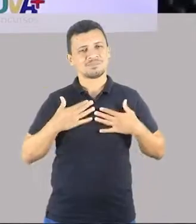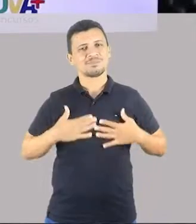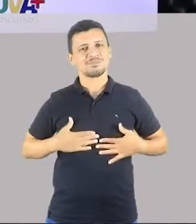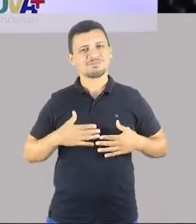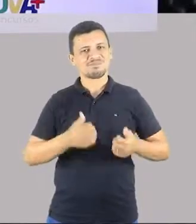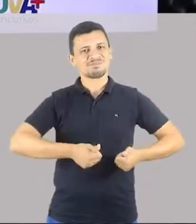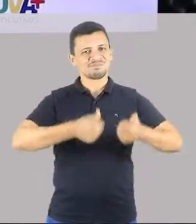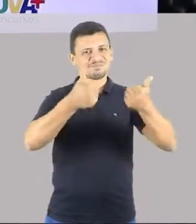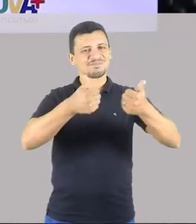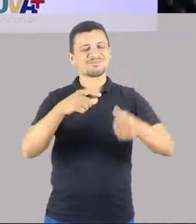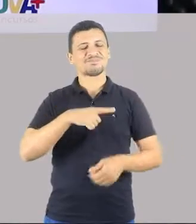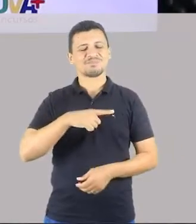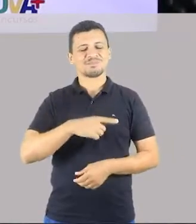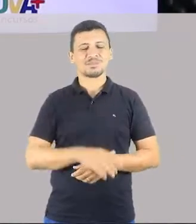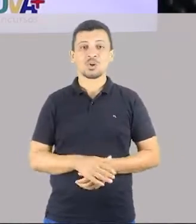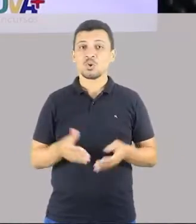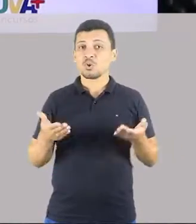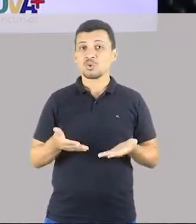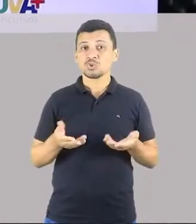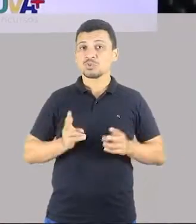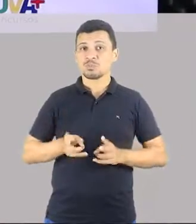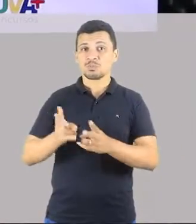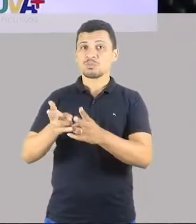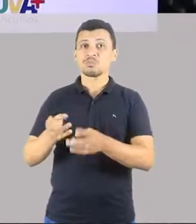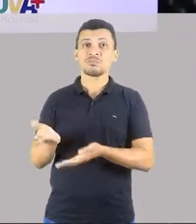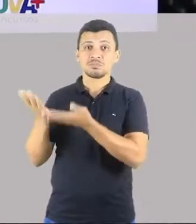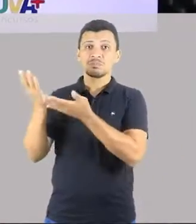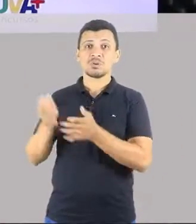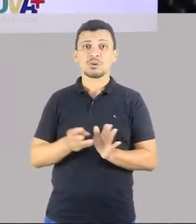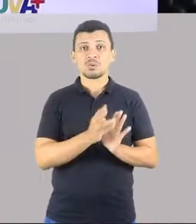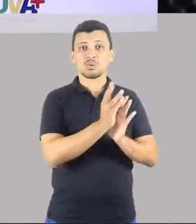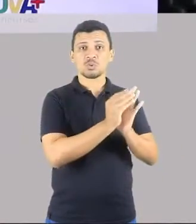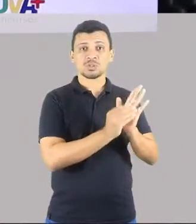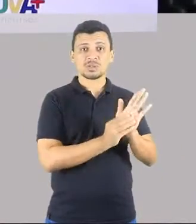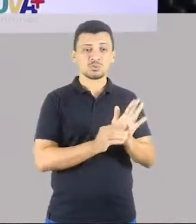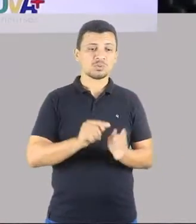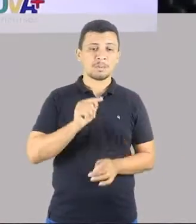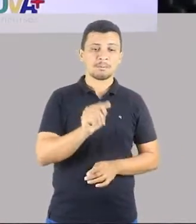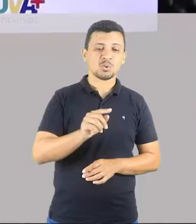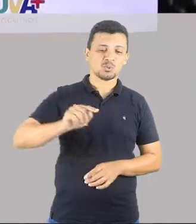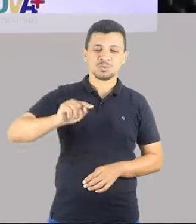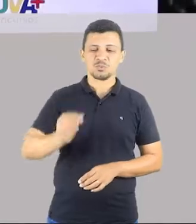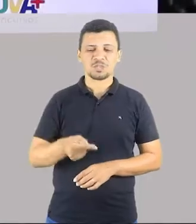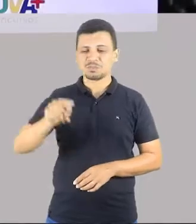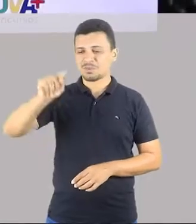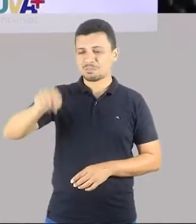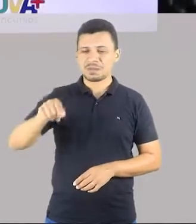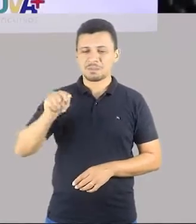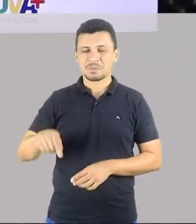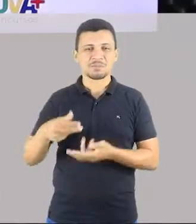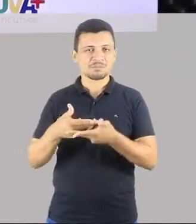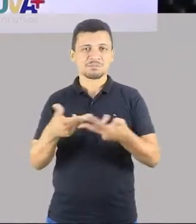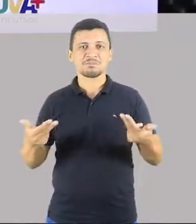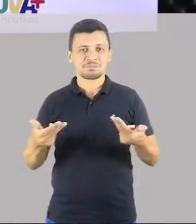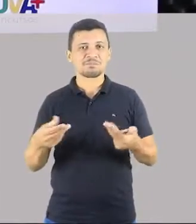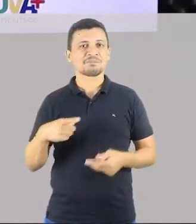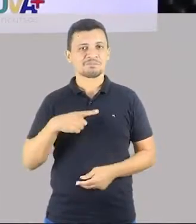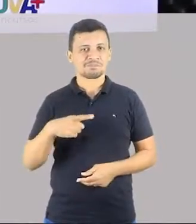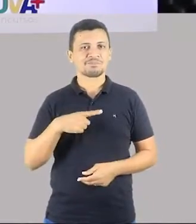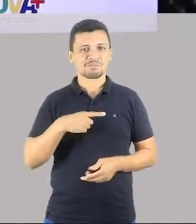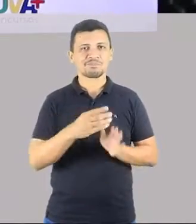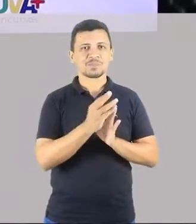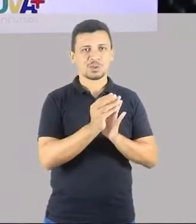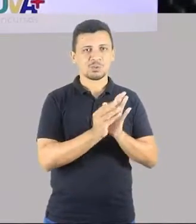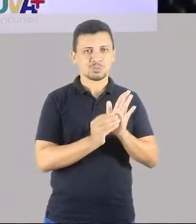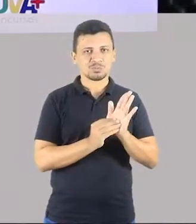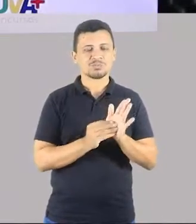de qualidade. Hoje nós vamos dar continuidade para o nosso conteúdo de pontuação, que é um dos conteúdos muito presentes na prova da